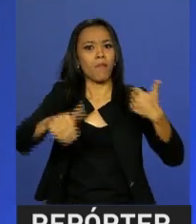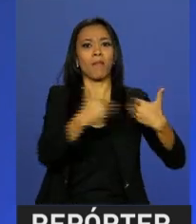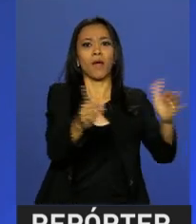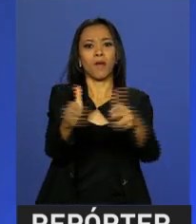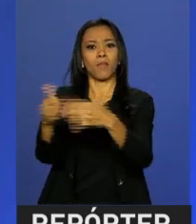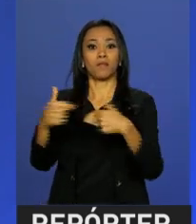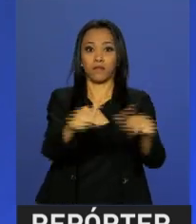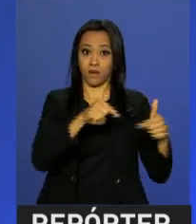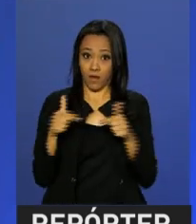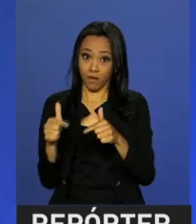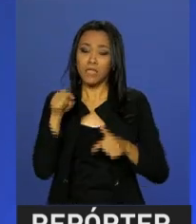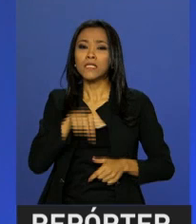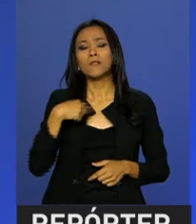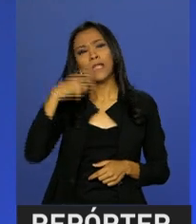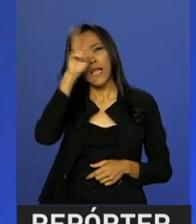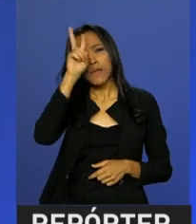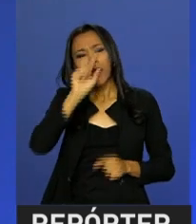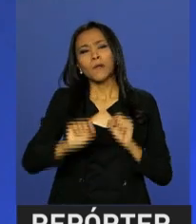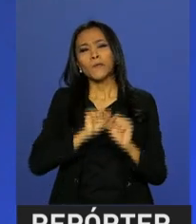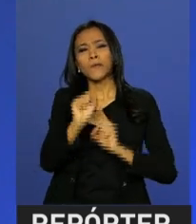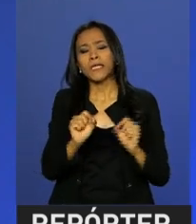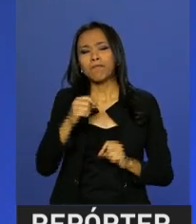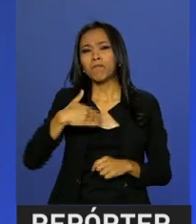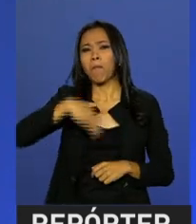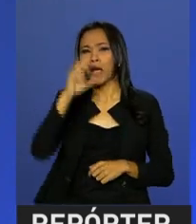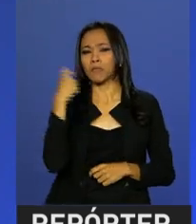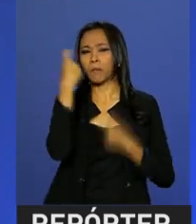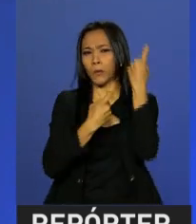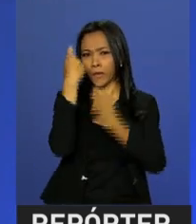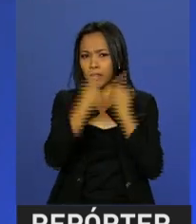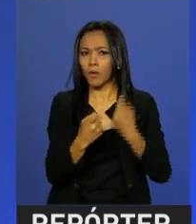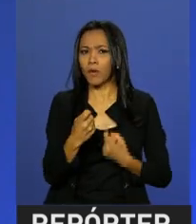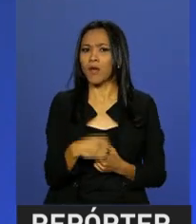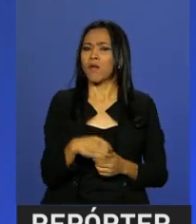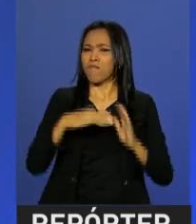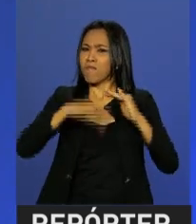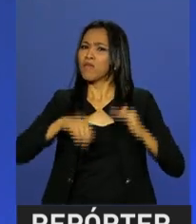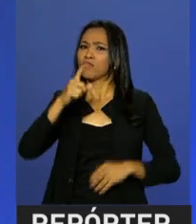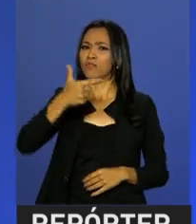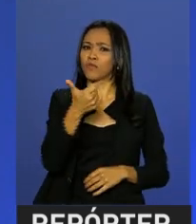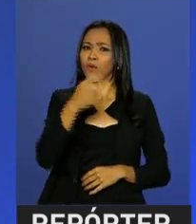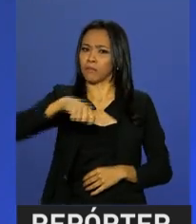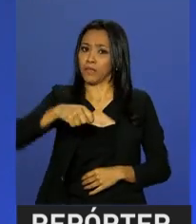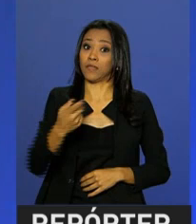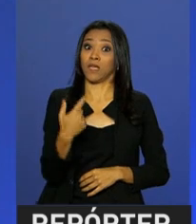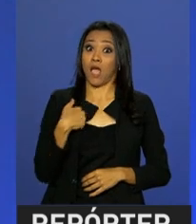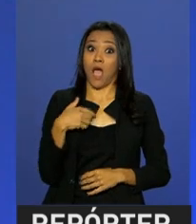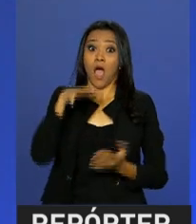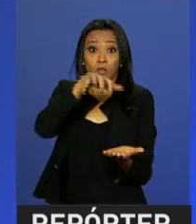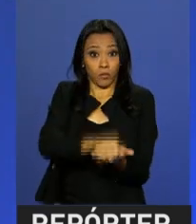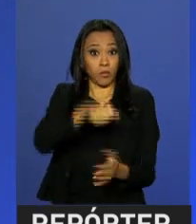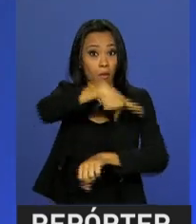isso me faz lembrar nossa maior preocupação há menos de um ano Recebemos um país com